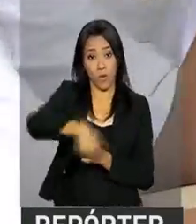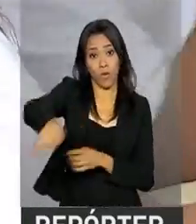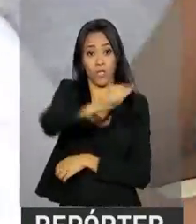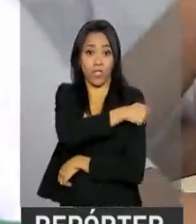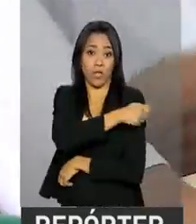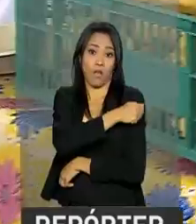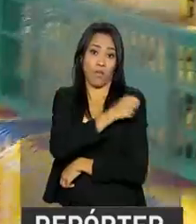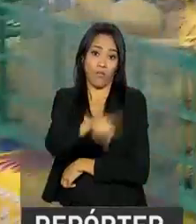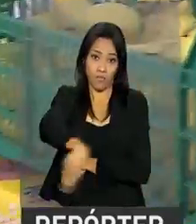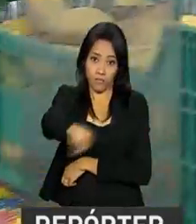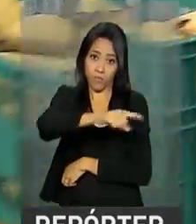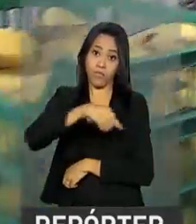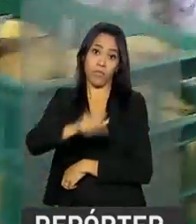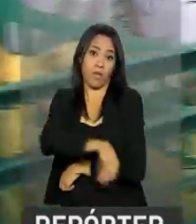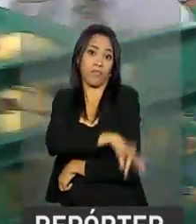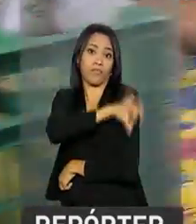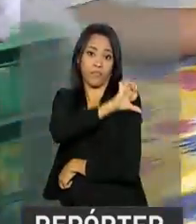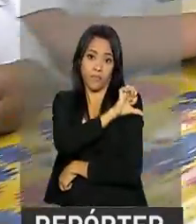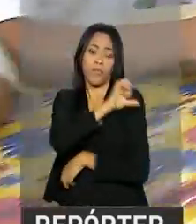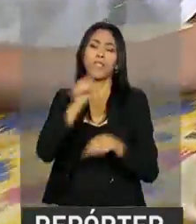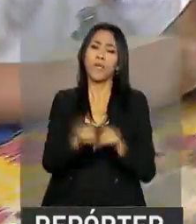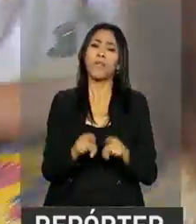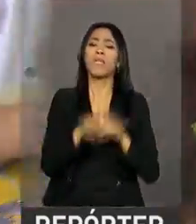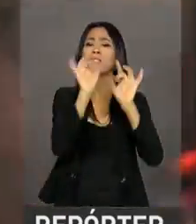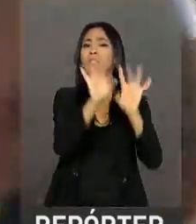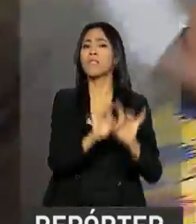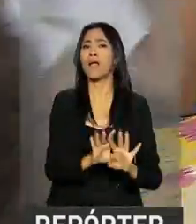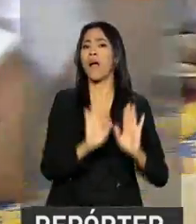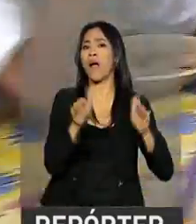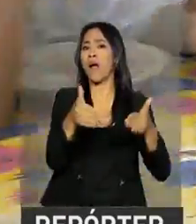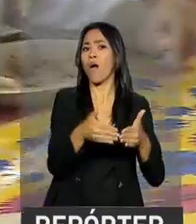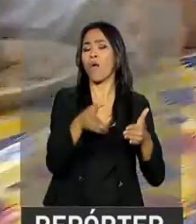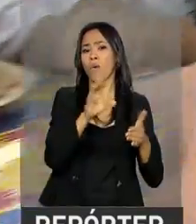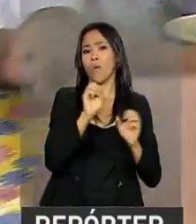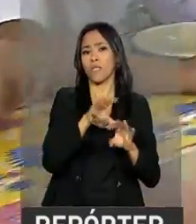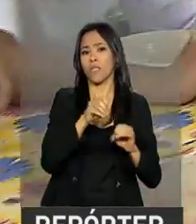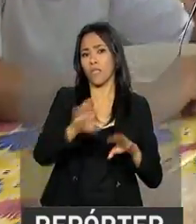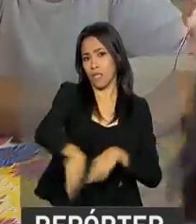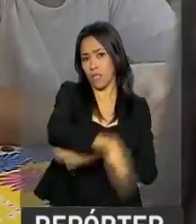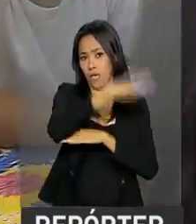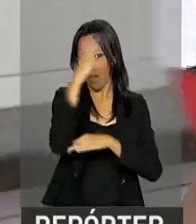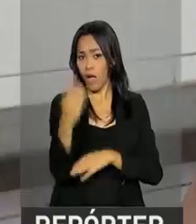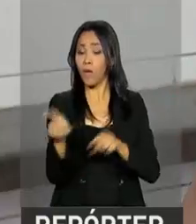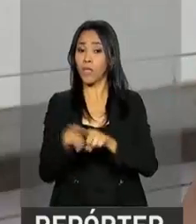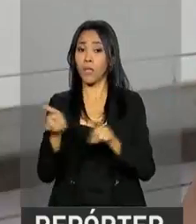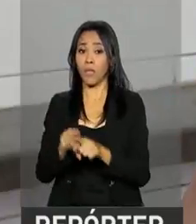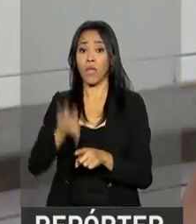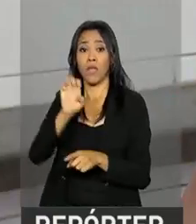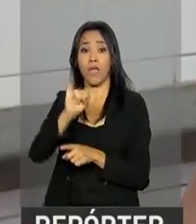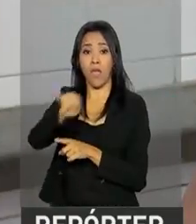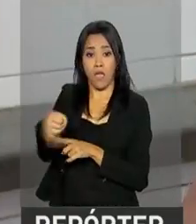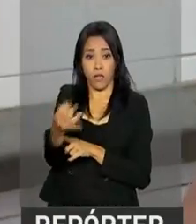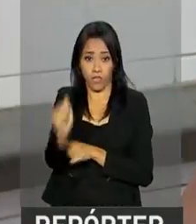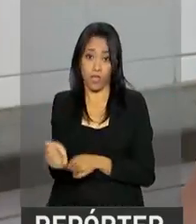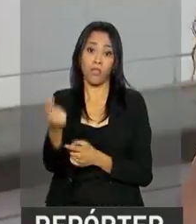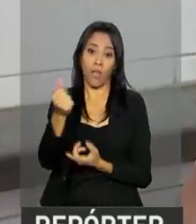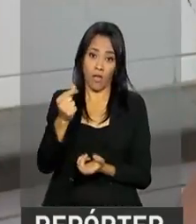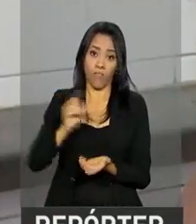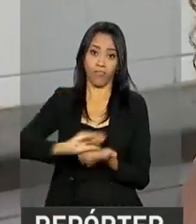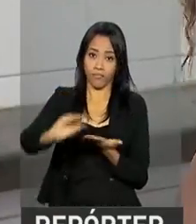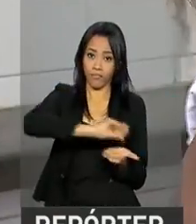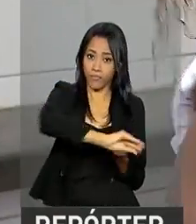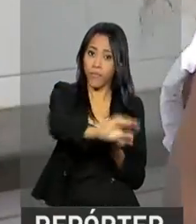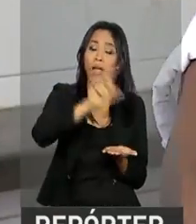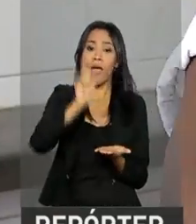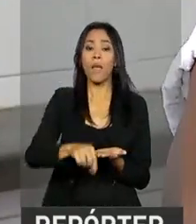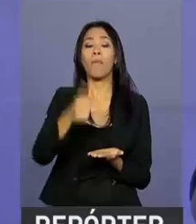Educação Básica e programas especiais como a educação integral e de Jovens e Adultos os repasses são para 200